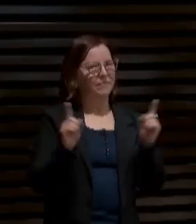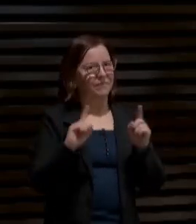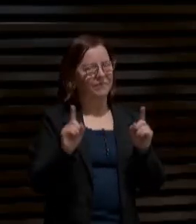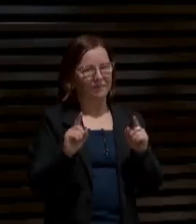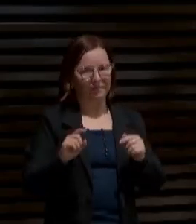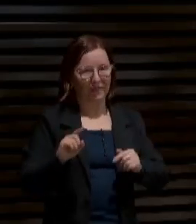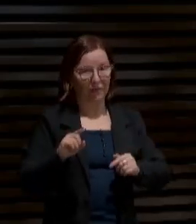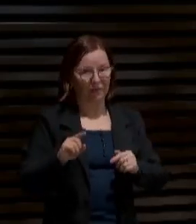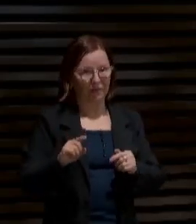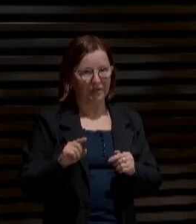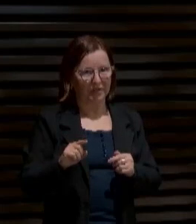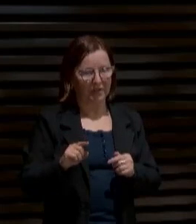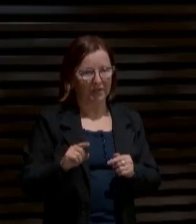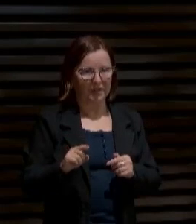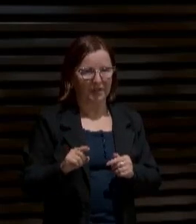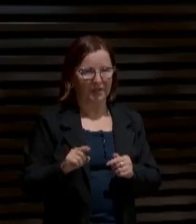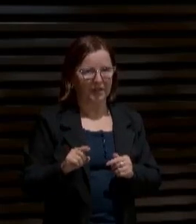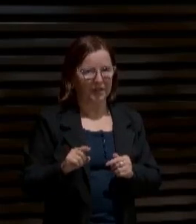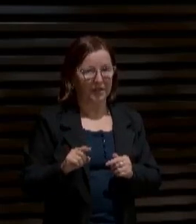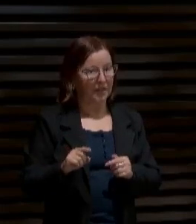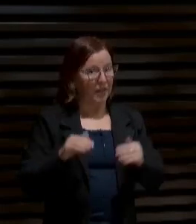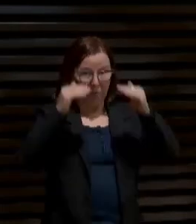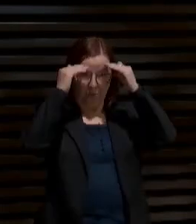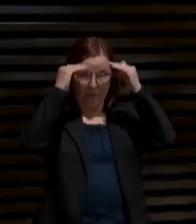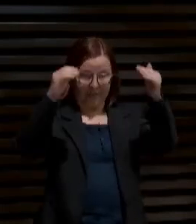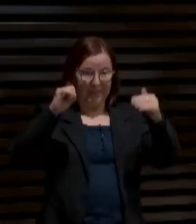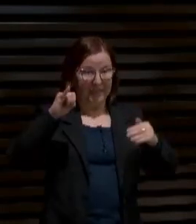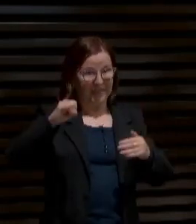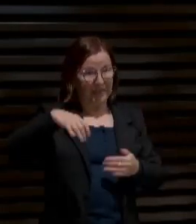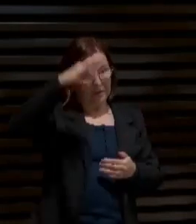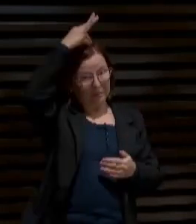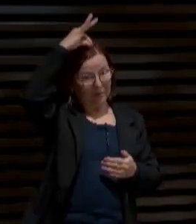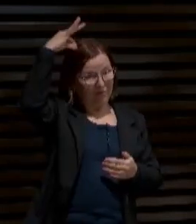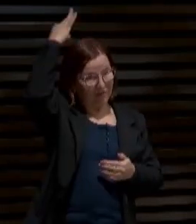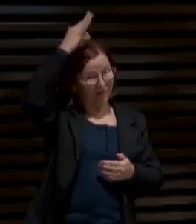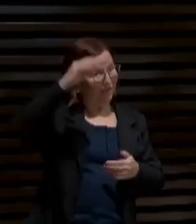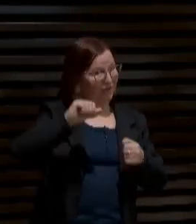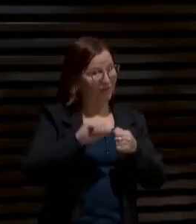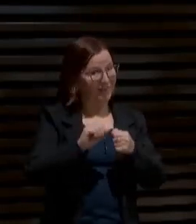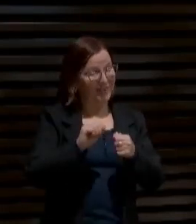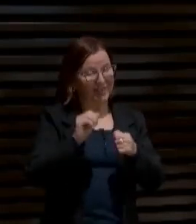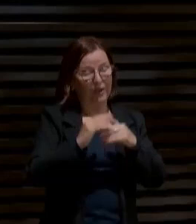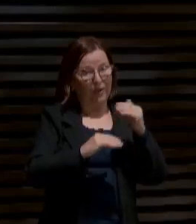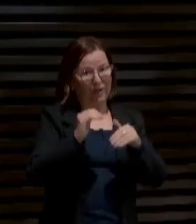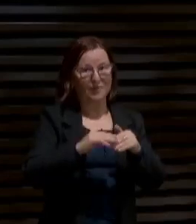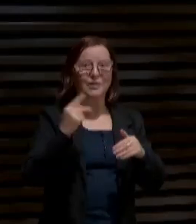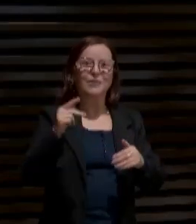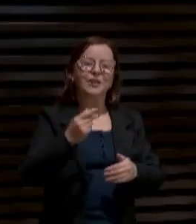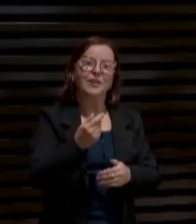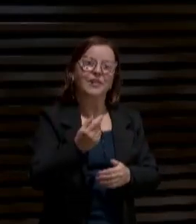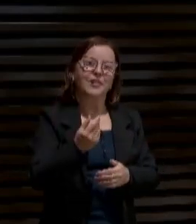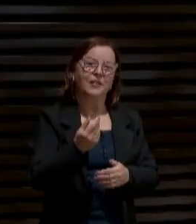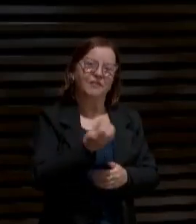você não vai conseguir obedecer Se o Espírito de Deus não tratar com você visando o que o amor fraternal o amor